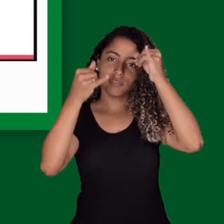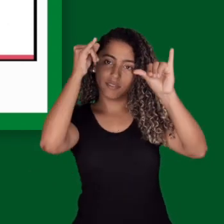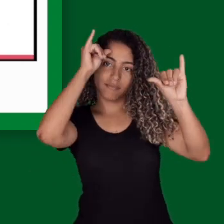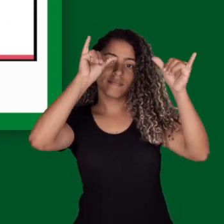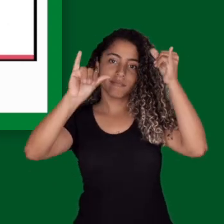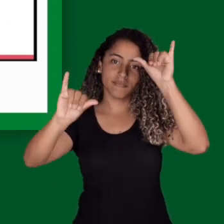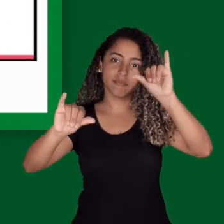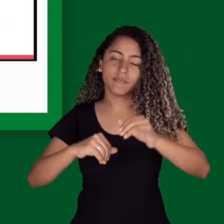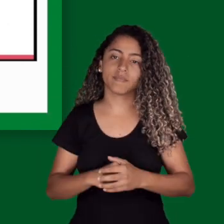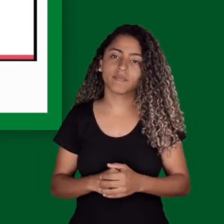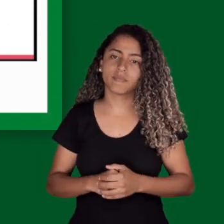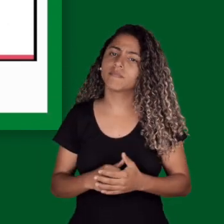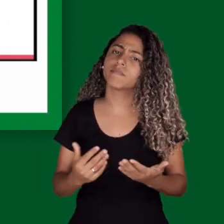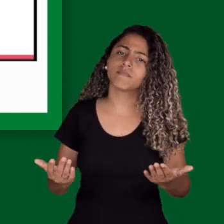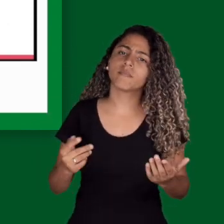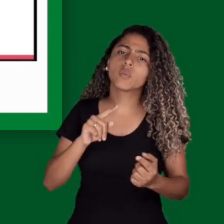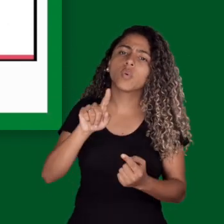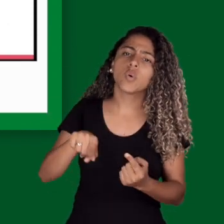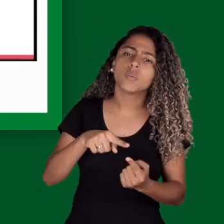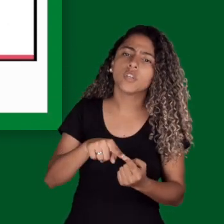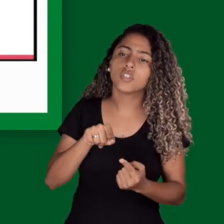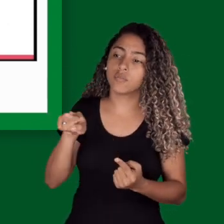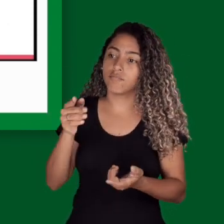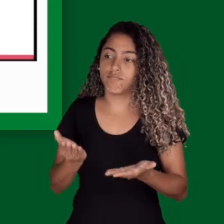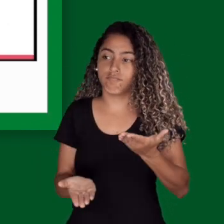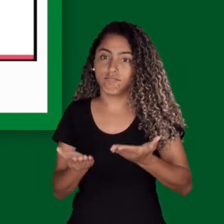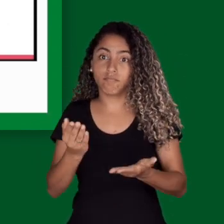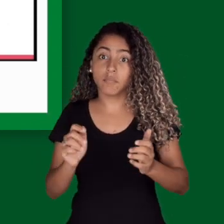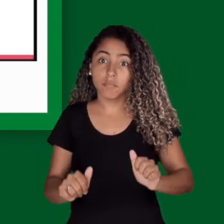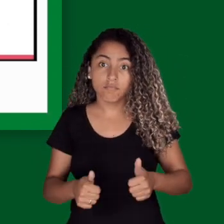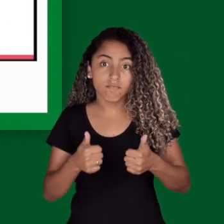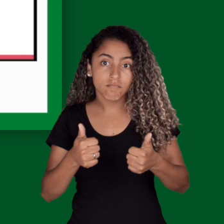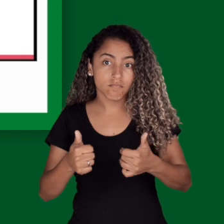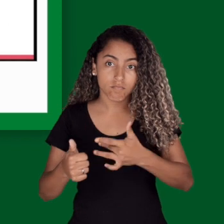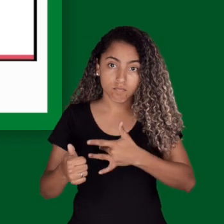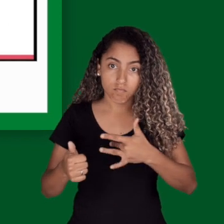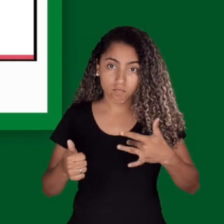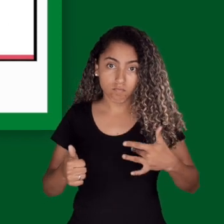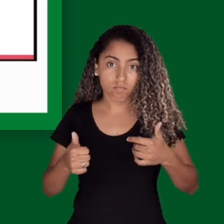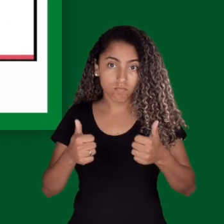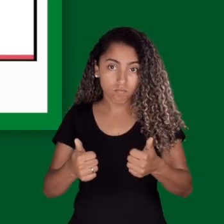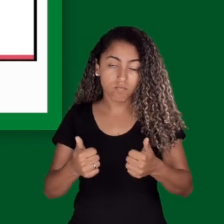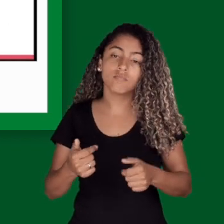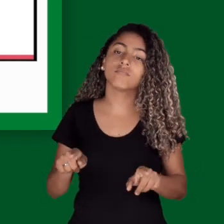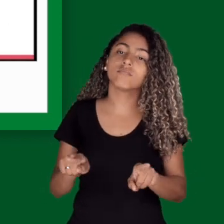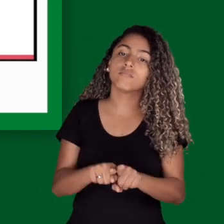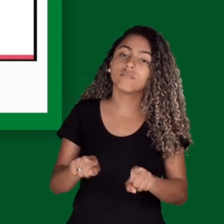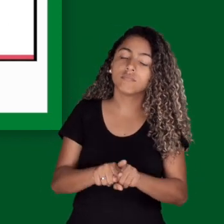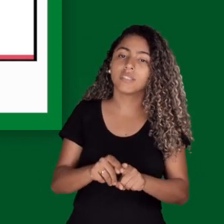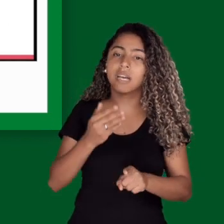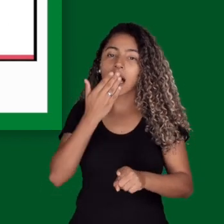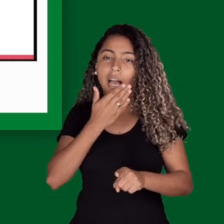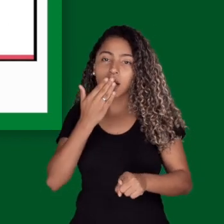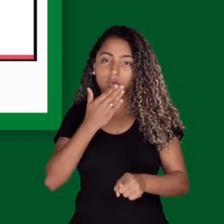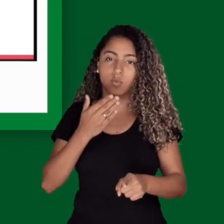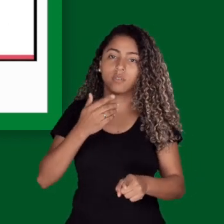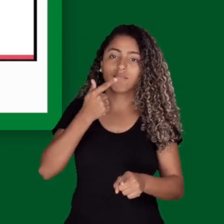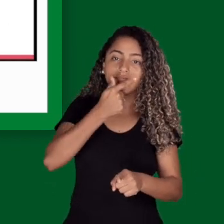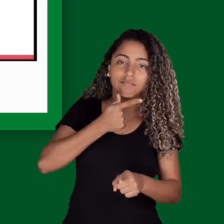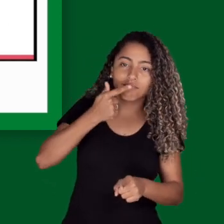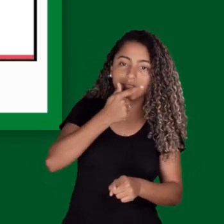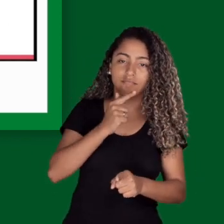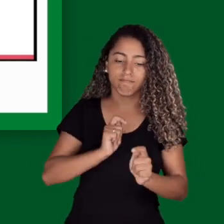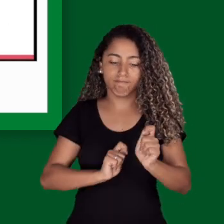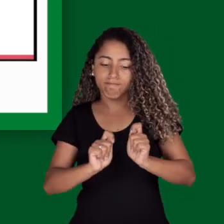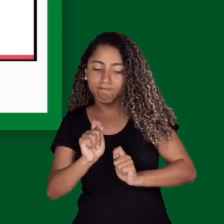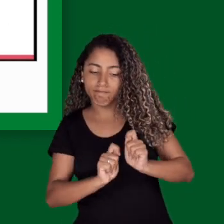complicações. E o objetivo dessa alimentação é que as crianças mantenham um peso saudável, consigam alcançar um bom controle dos